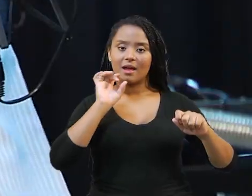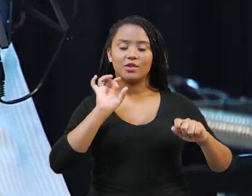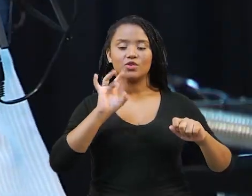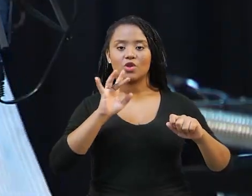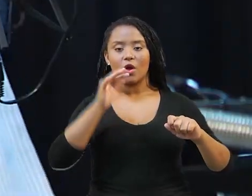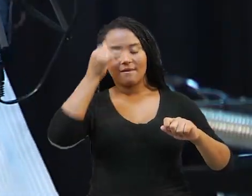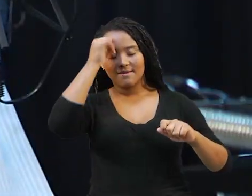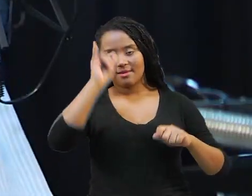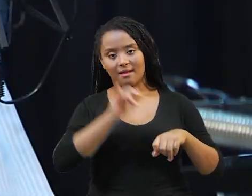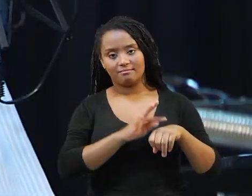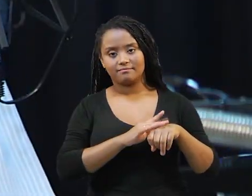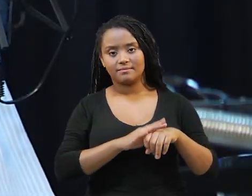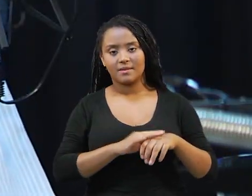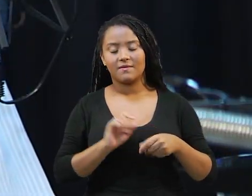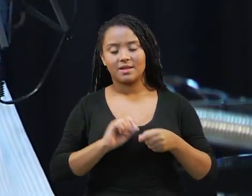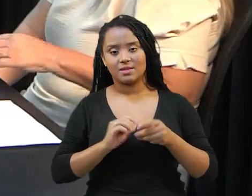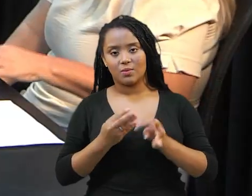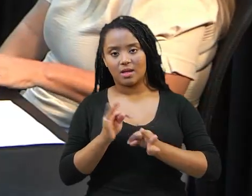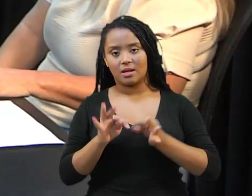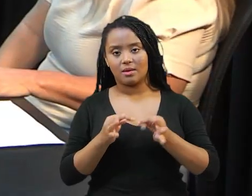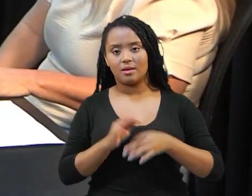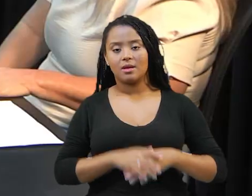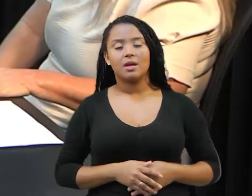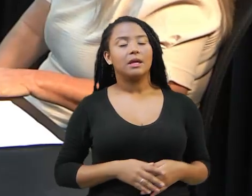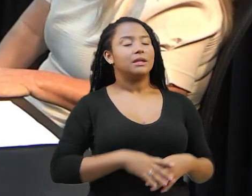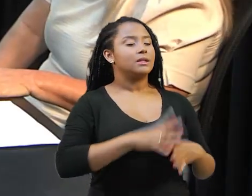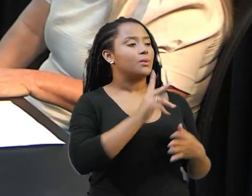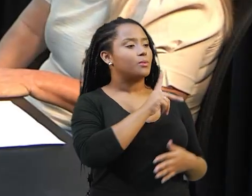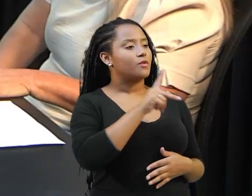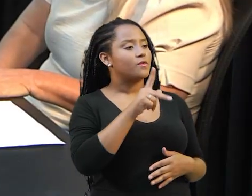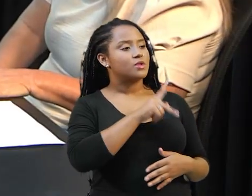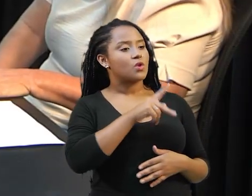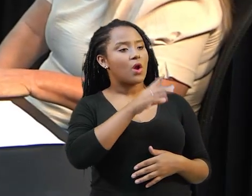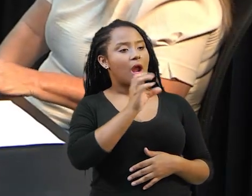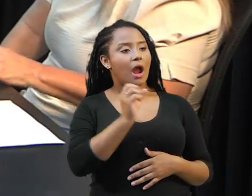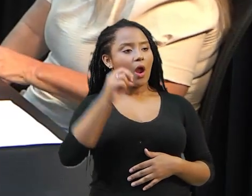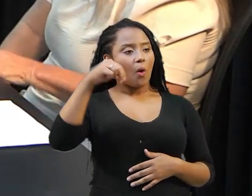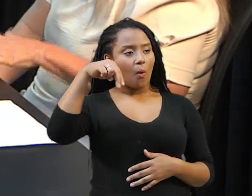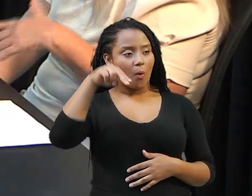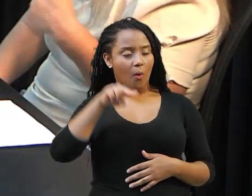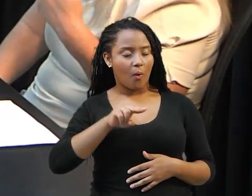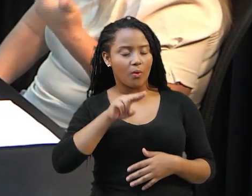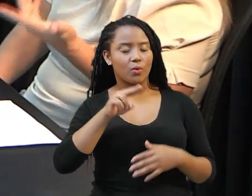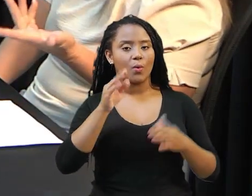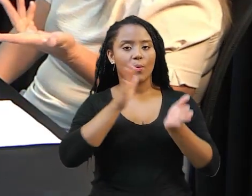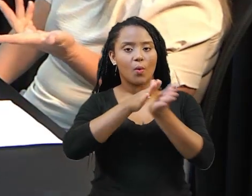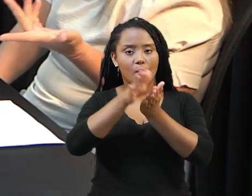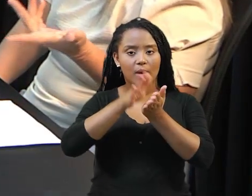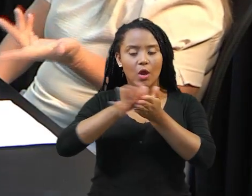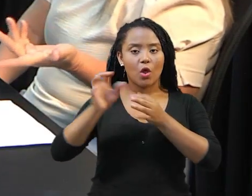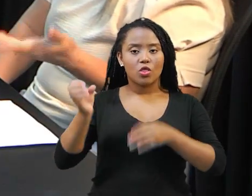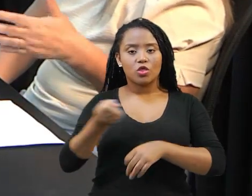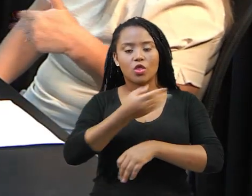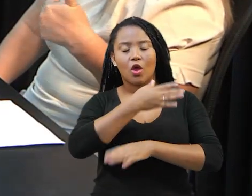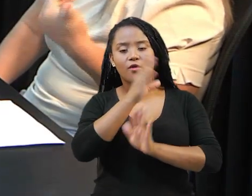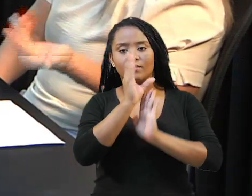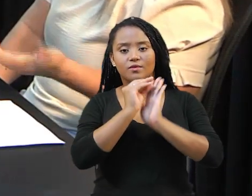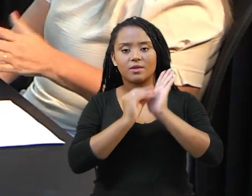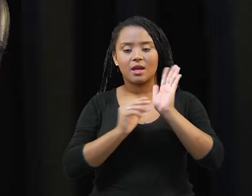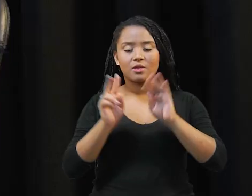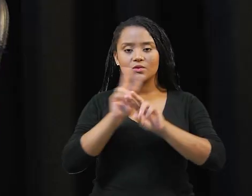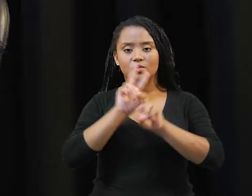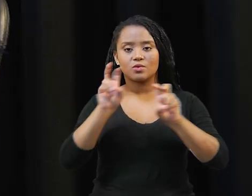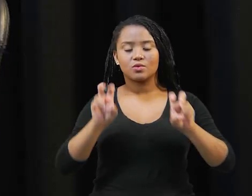ainda é o diagnóstico precoce. Professora, a Organização Mundial da Saúde publicou novos dados com